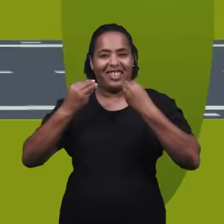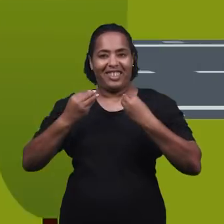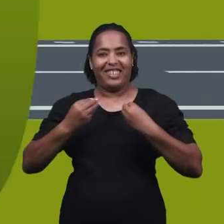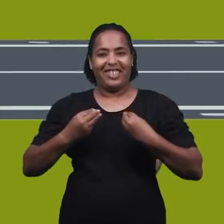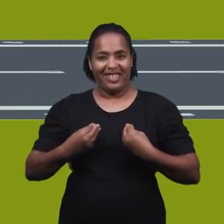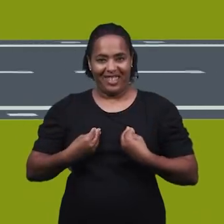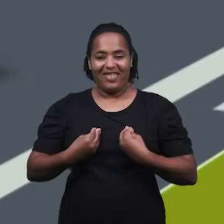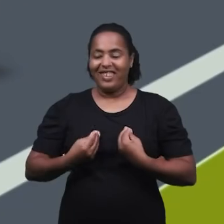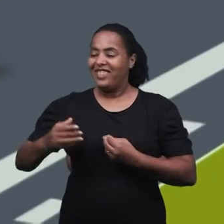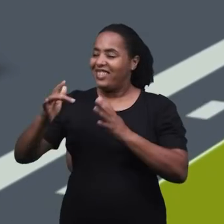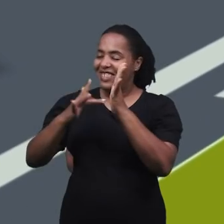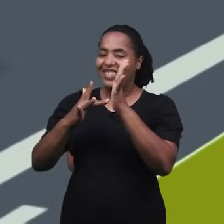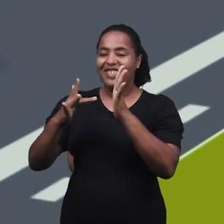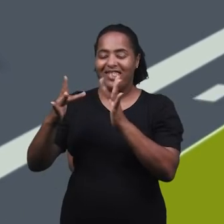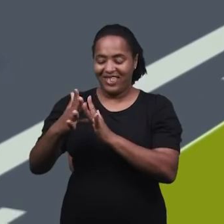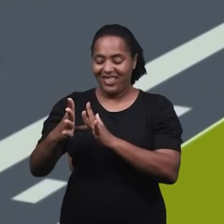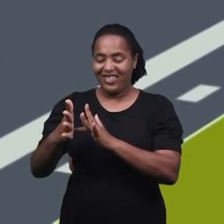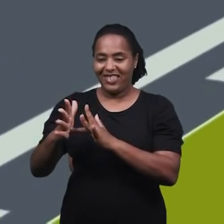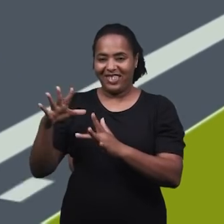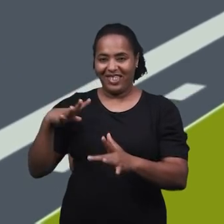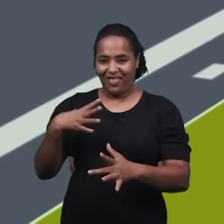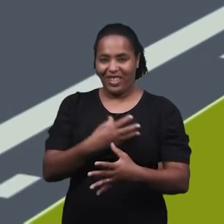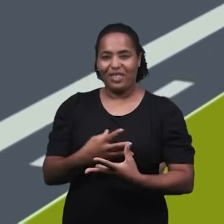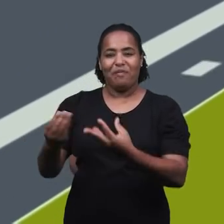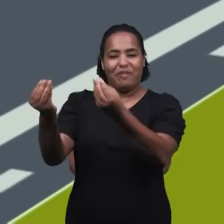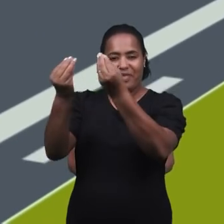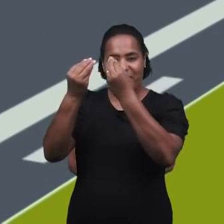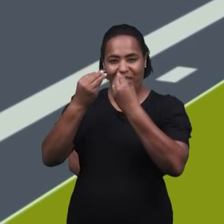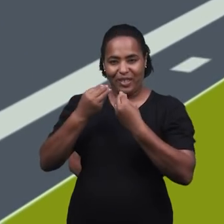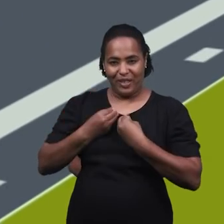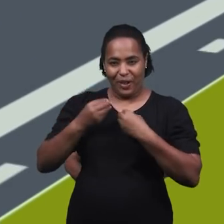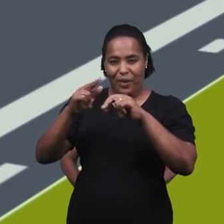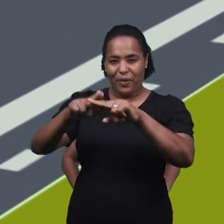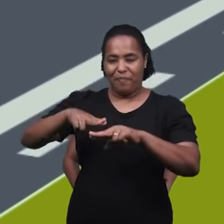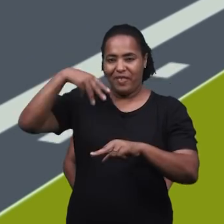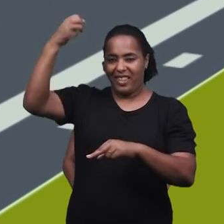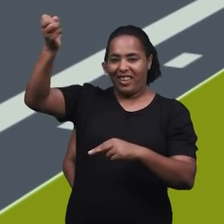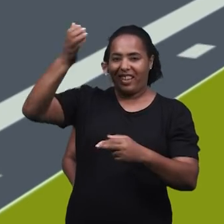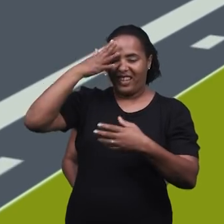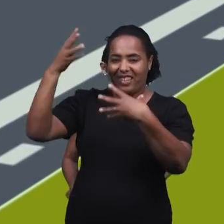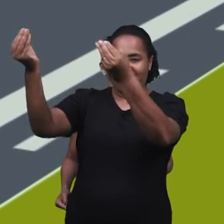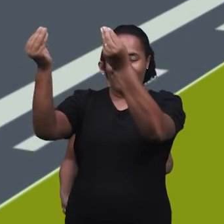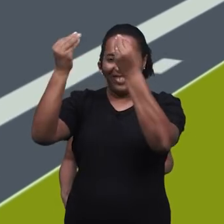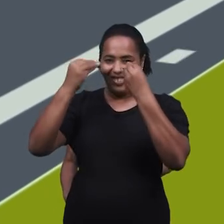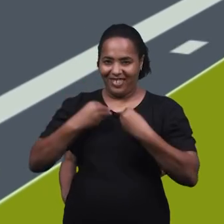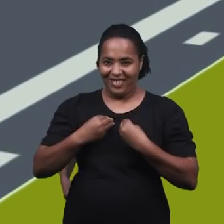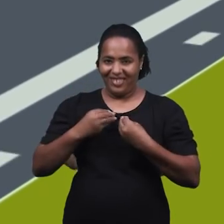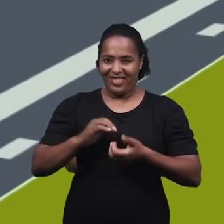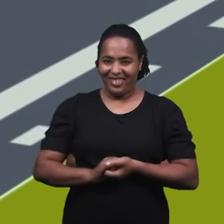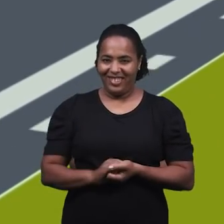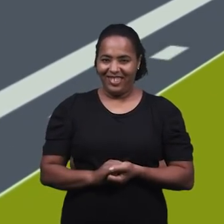depositou. Eu fui salvo pela graça que em mim depositou.